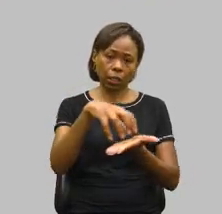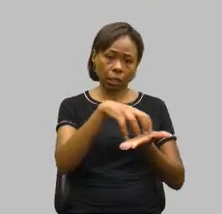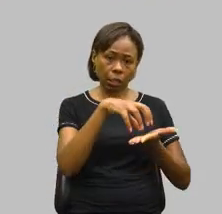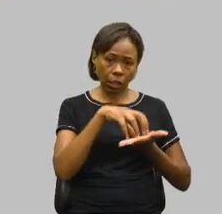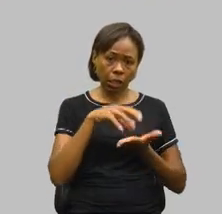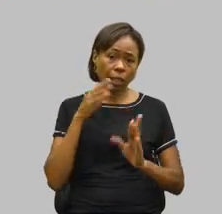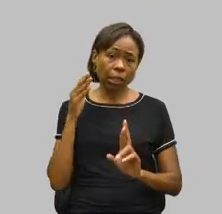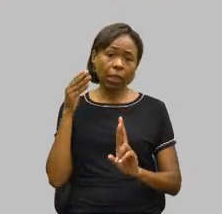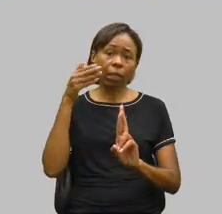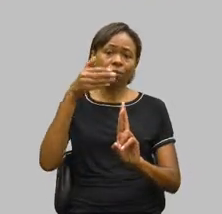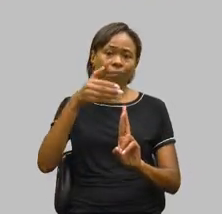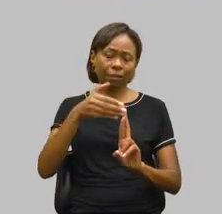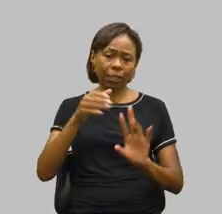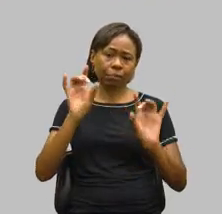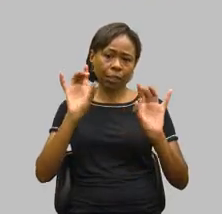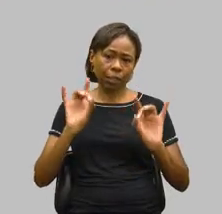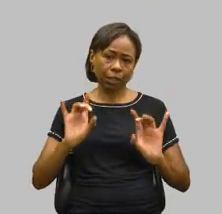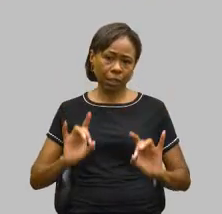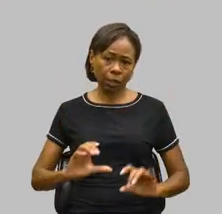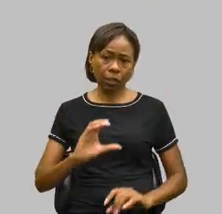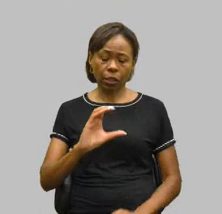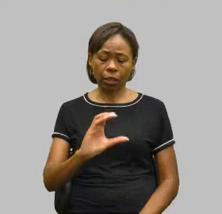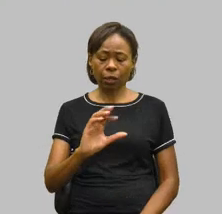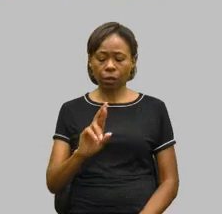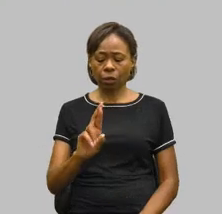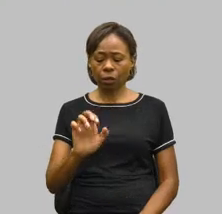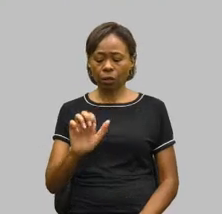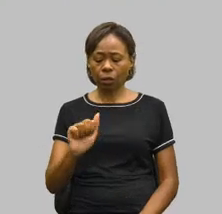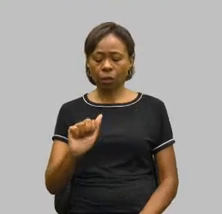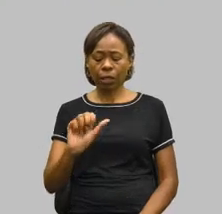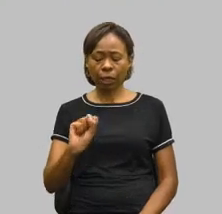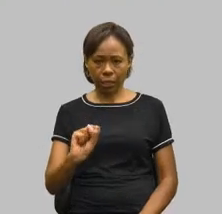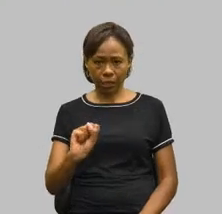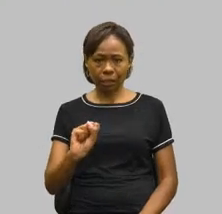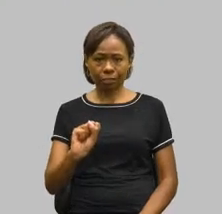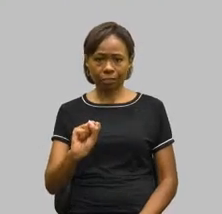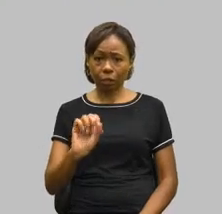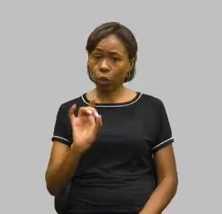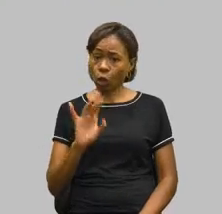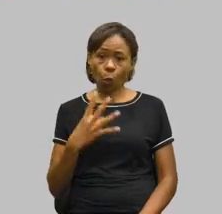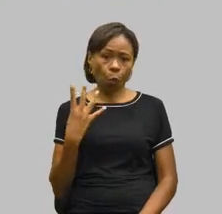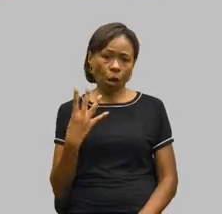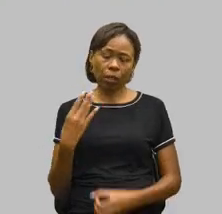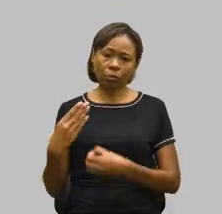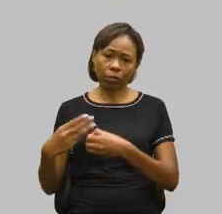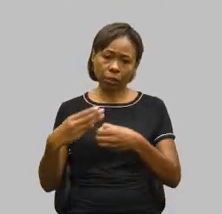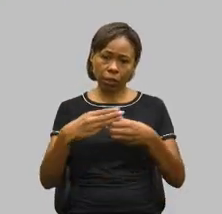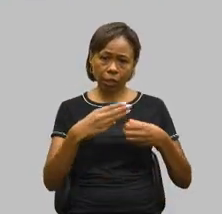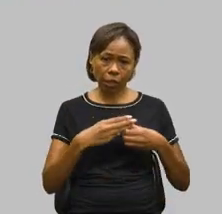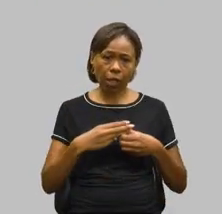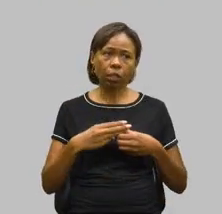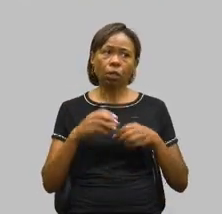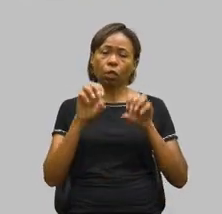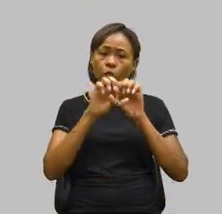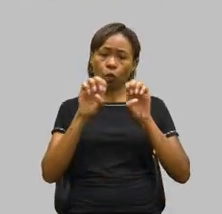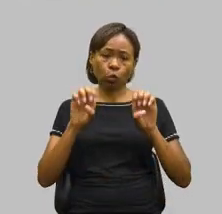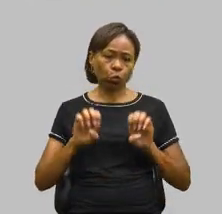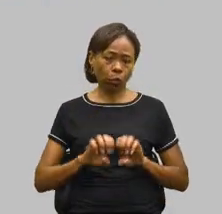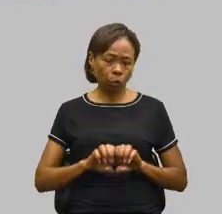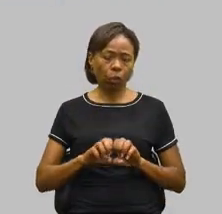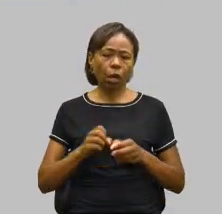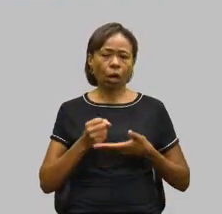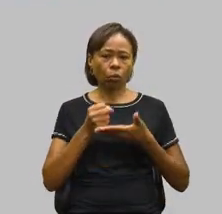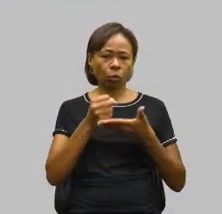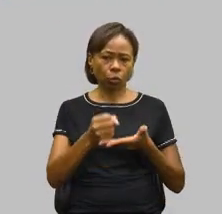de assistência social que são os creias né creias regionalizados Eh estruturas que atende os municípios do Entorno das cidades